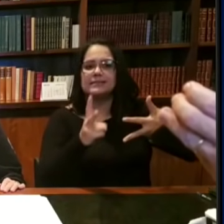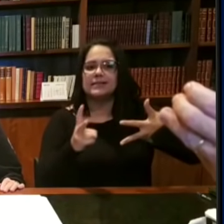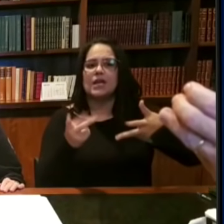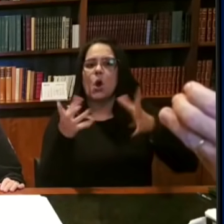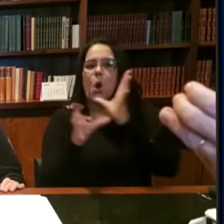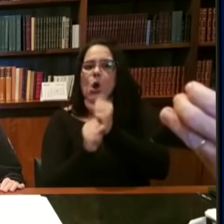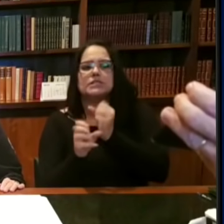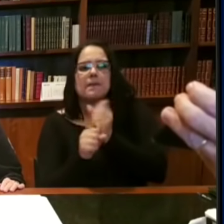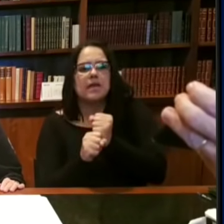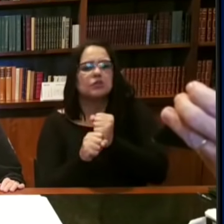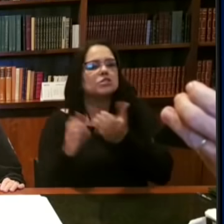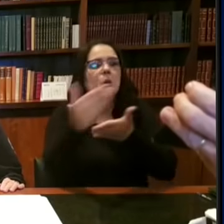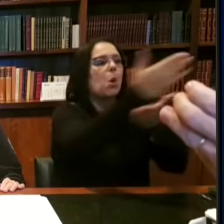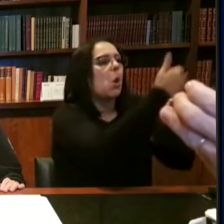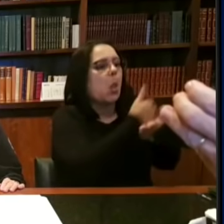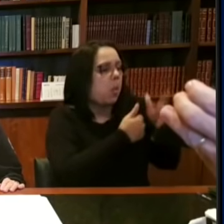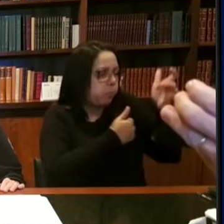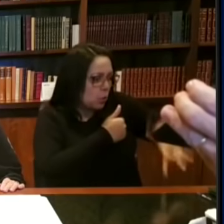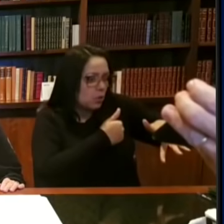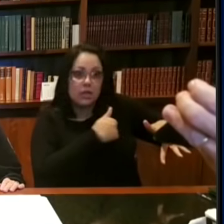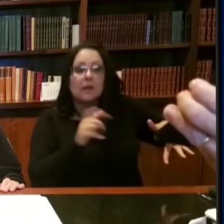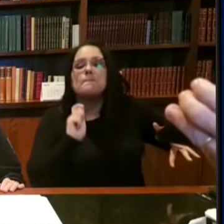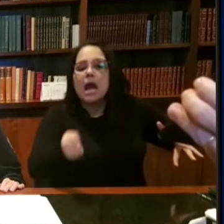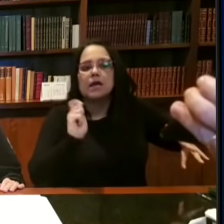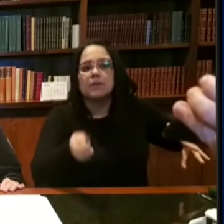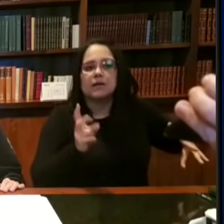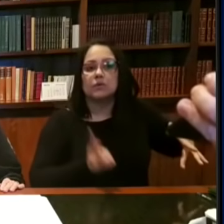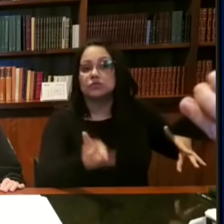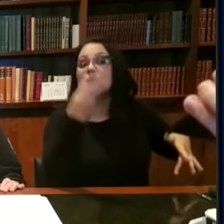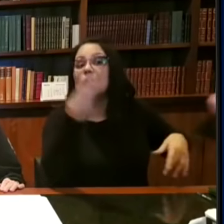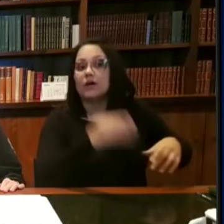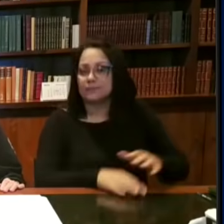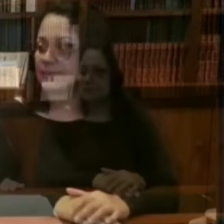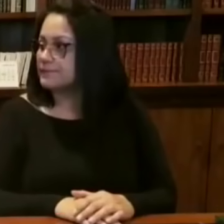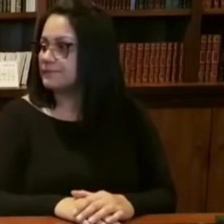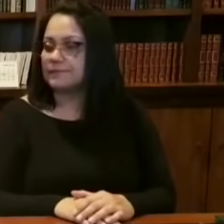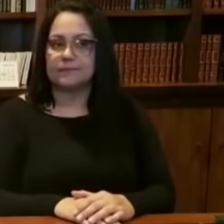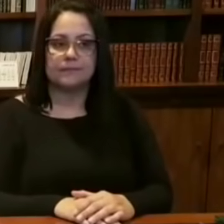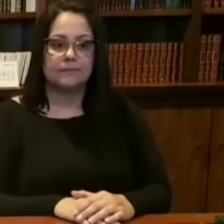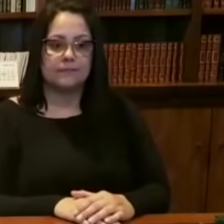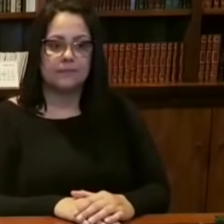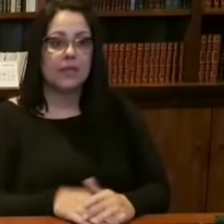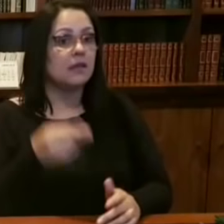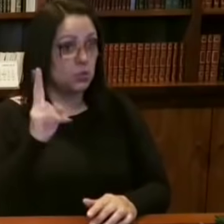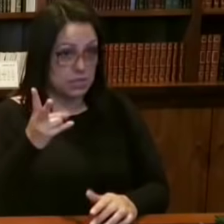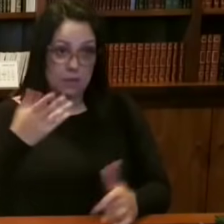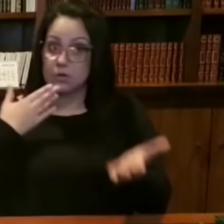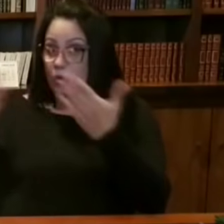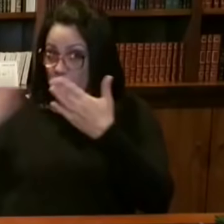Servidor público. Como é que isso vai se refletir nos cofres públicos? Para o servidor público. Olha, eu tenho conversado com o nosso presidente o